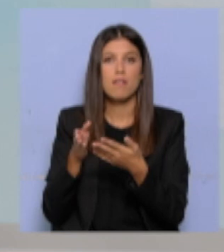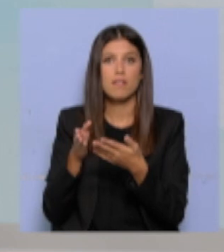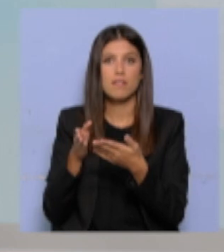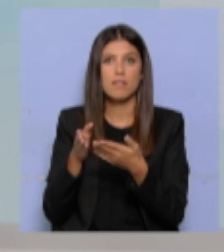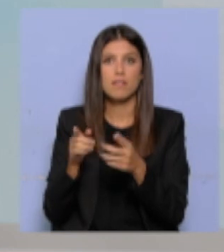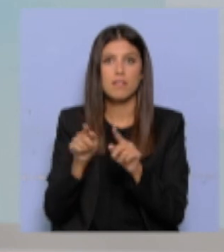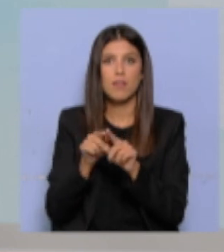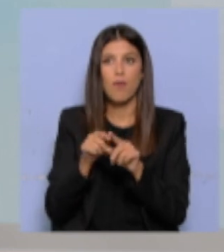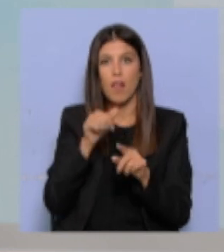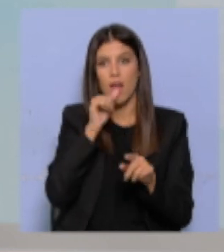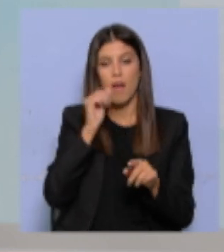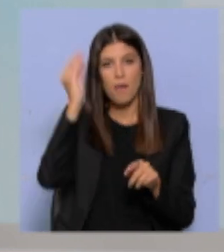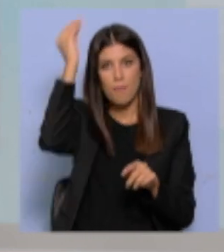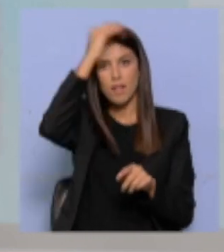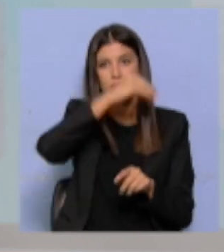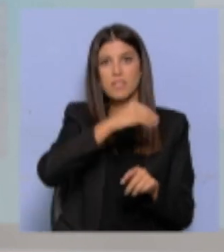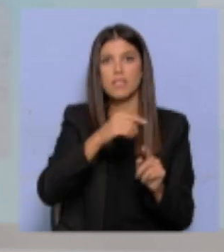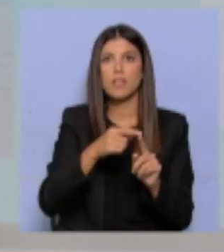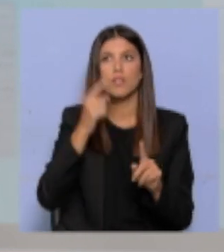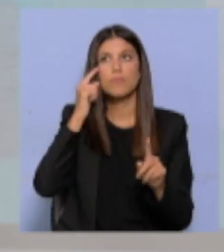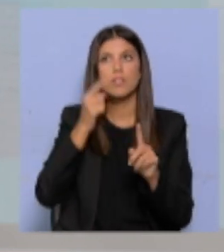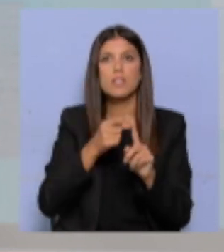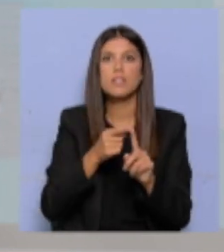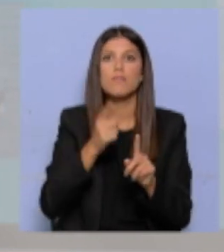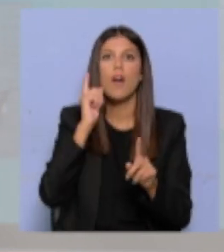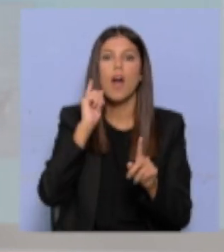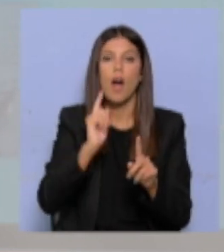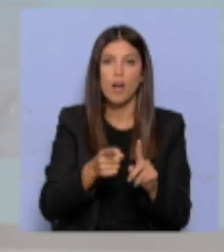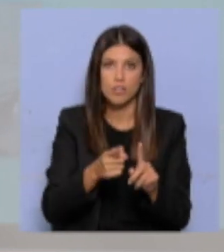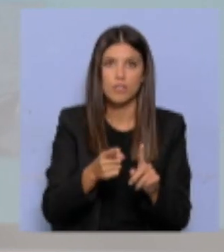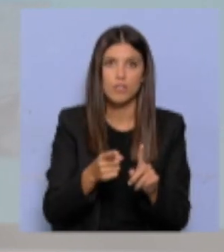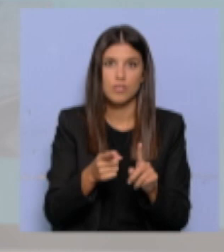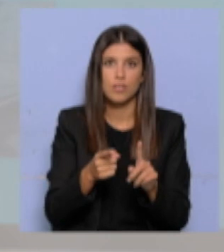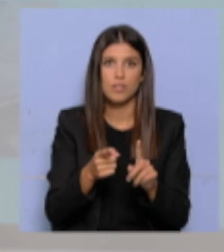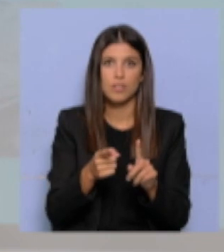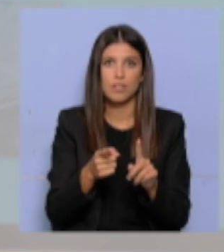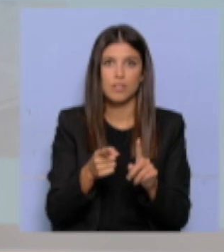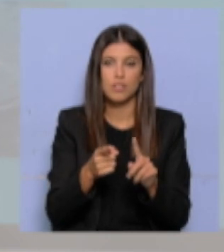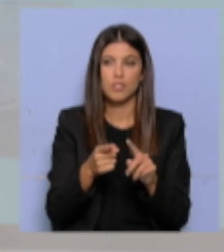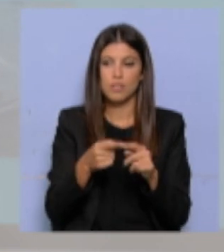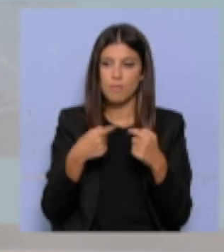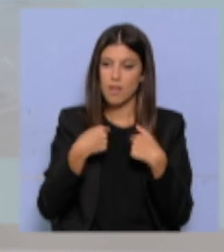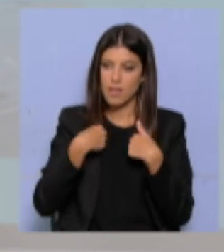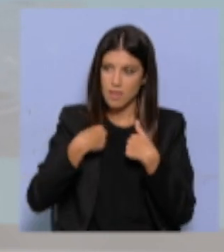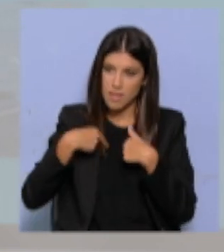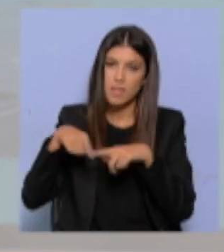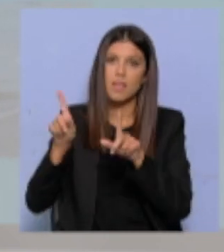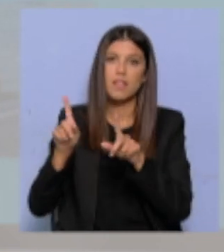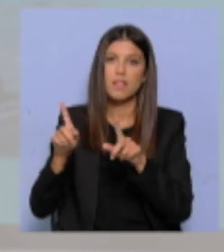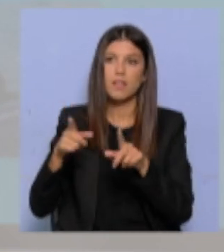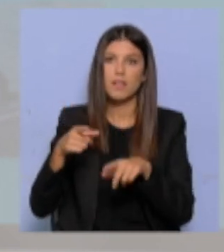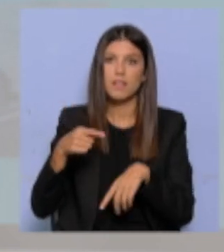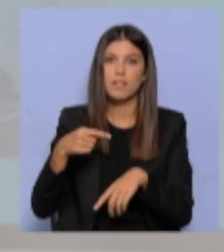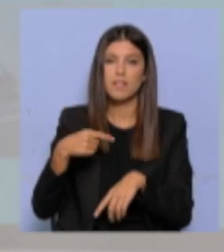nem propriamente para sermos enviados. Nós somos batizados e, nesse momento, somos enviados. E o sermos